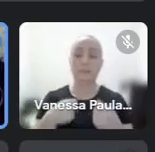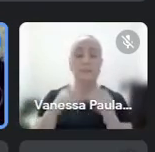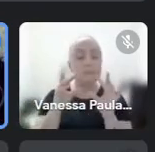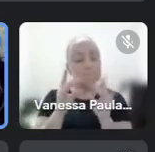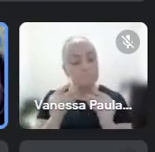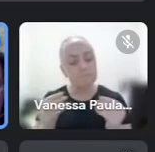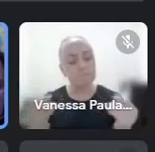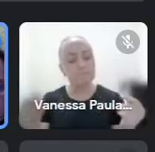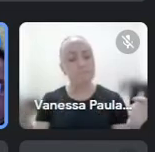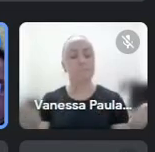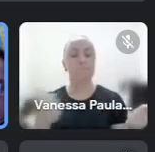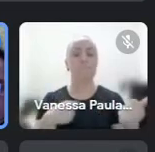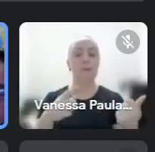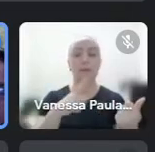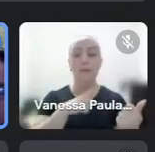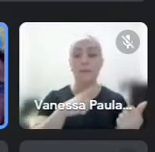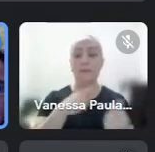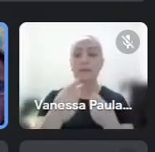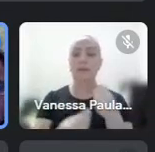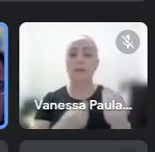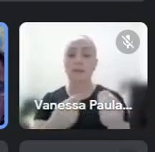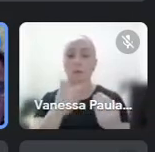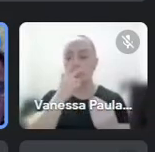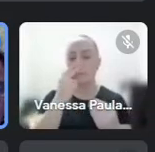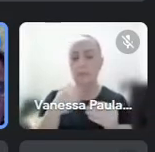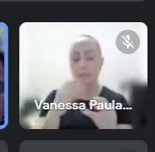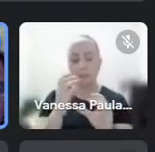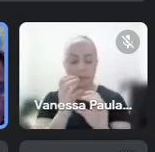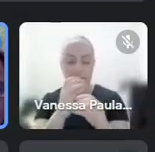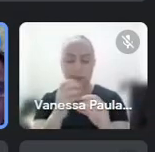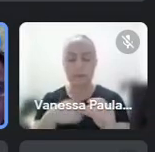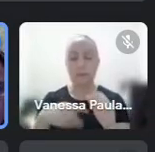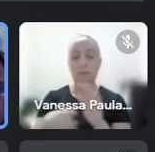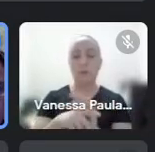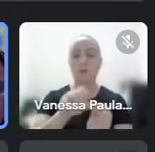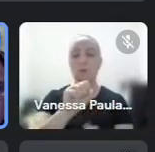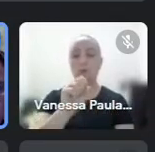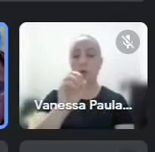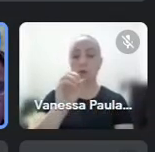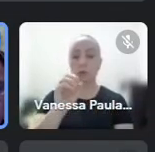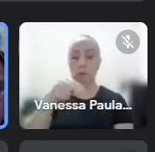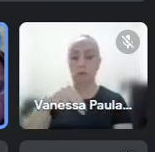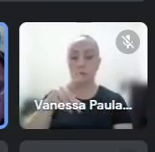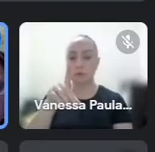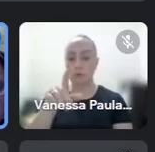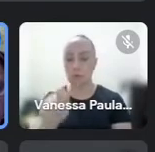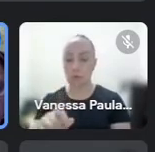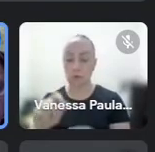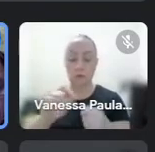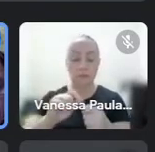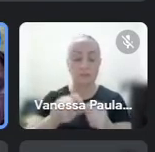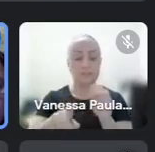ter essa sonda, uma sonda multiparâmetro para fazer análise físico-química,